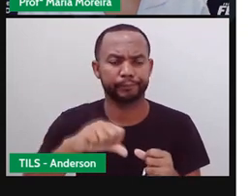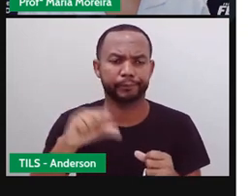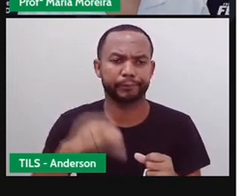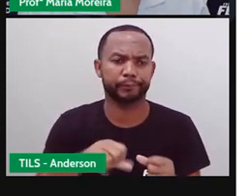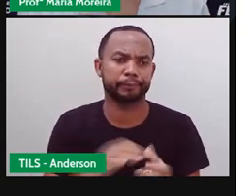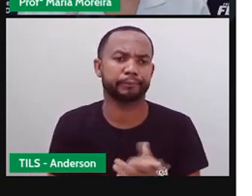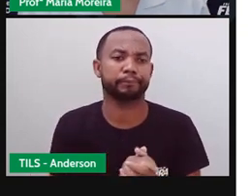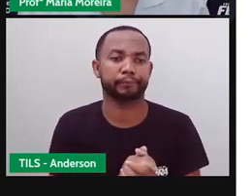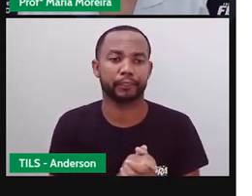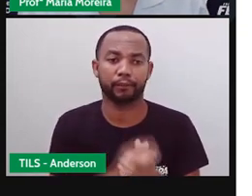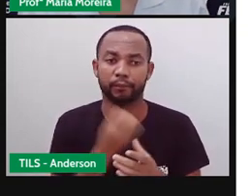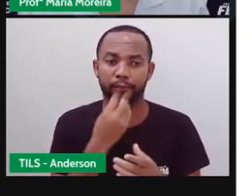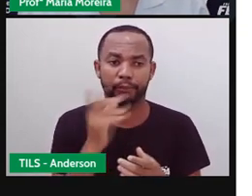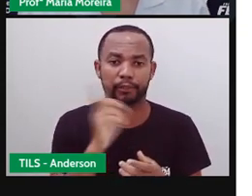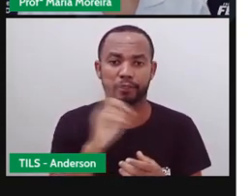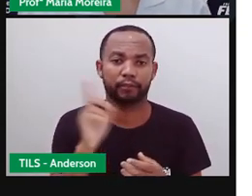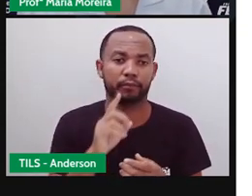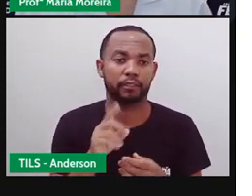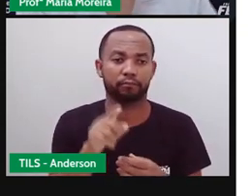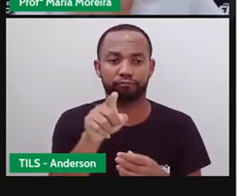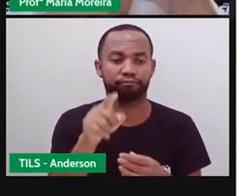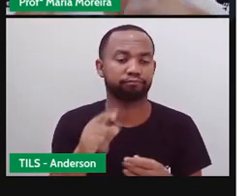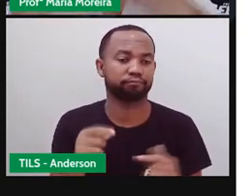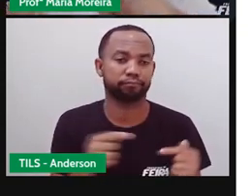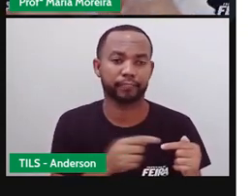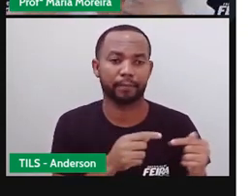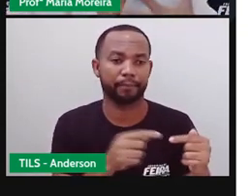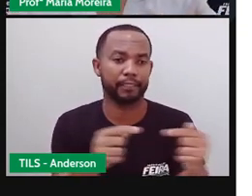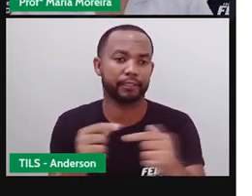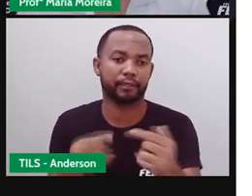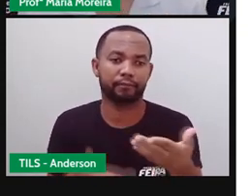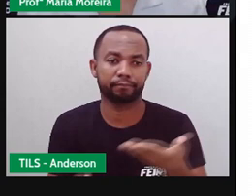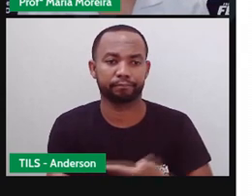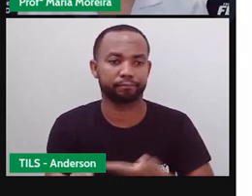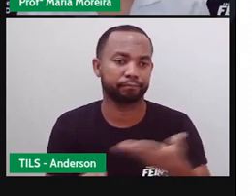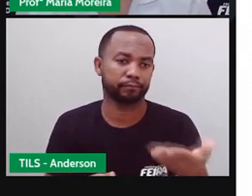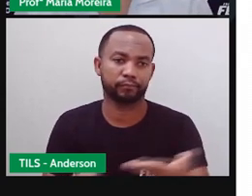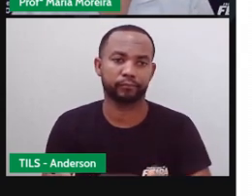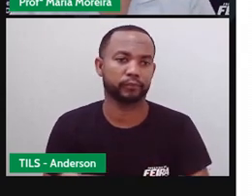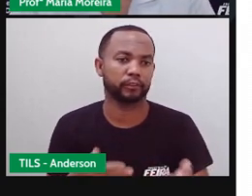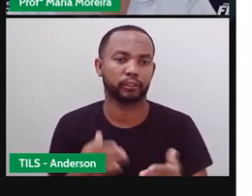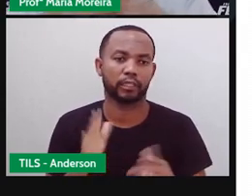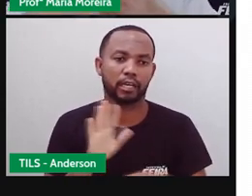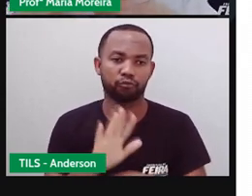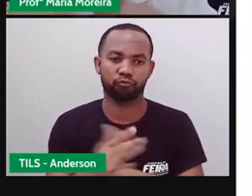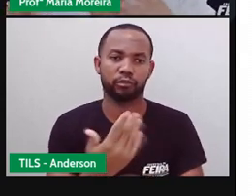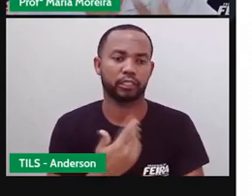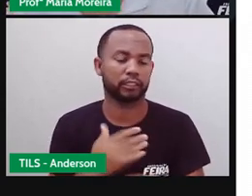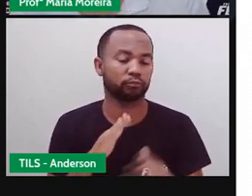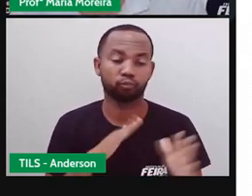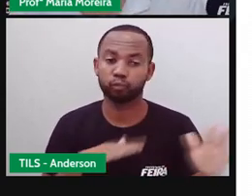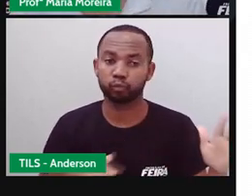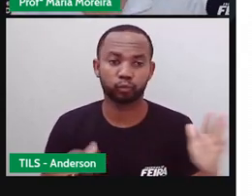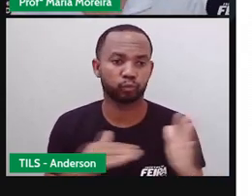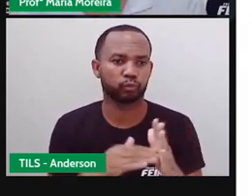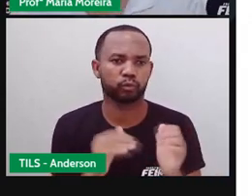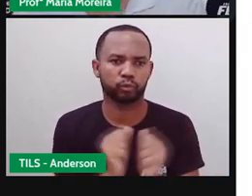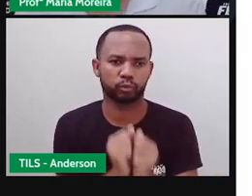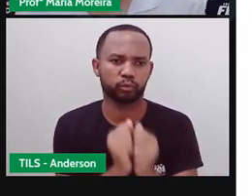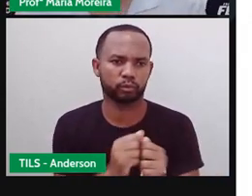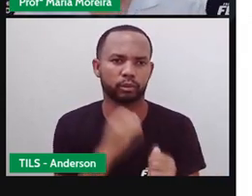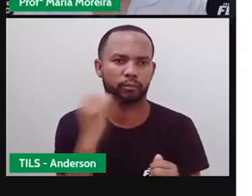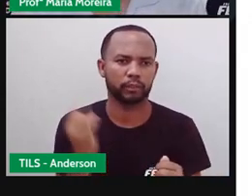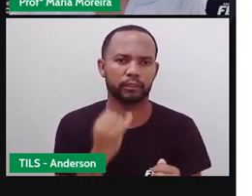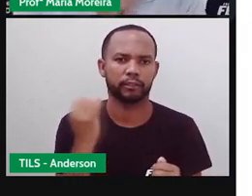animais você tiver um desses seres vivos tudo acaba o que meio que indo por terra vai tudo começar a ficar